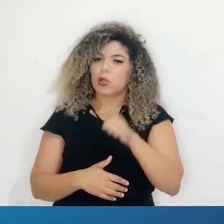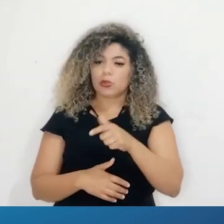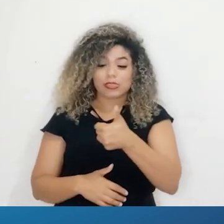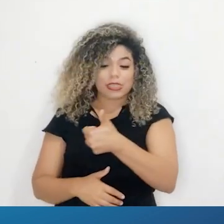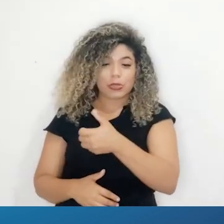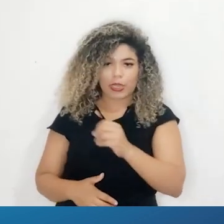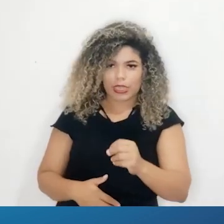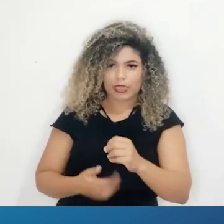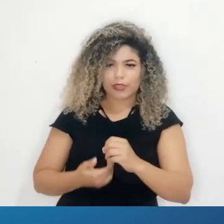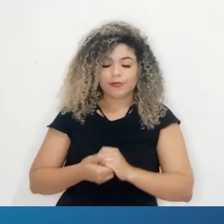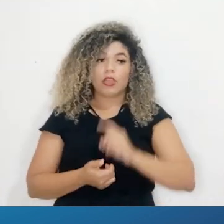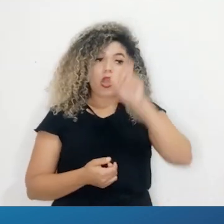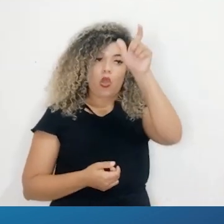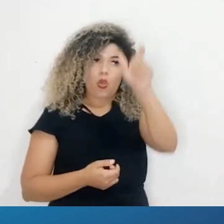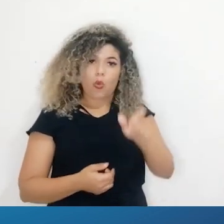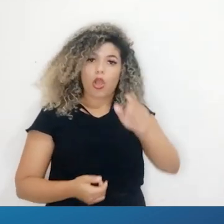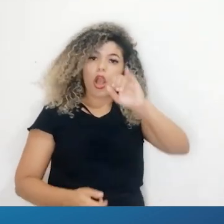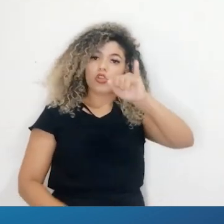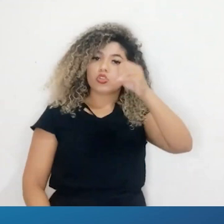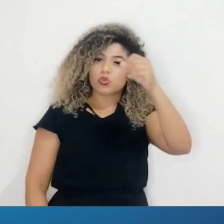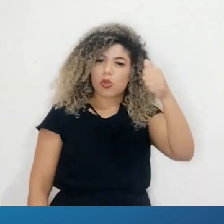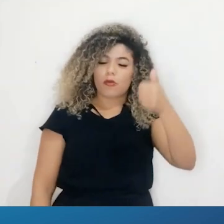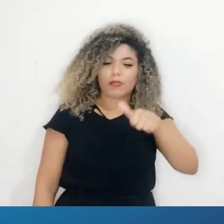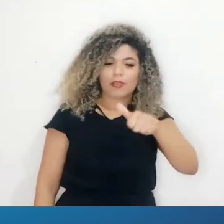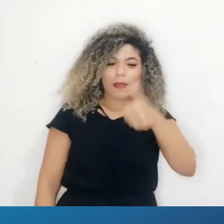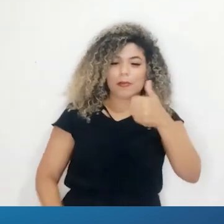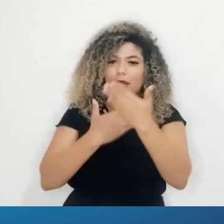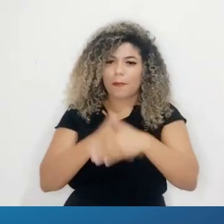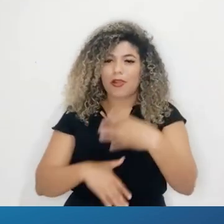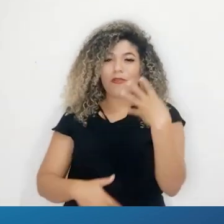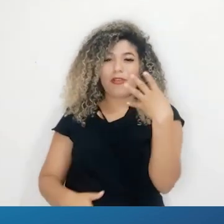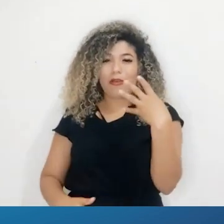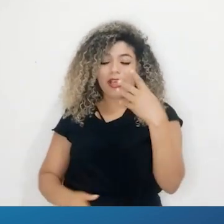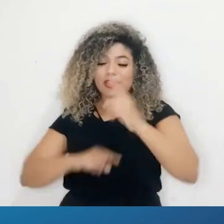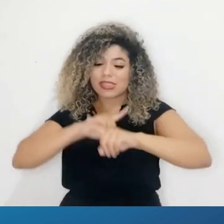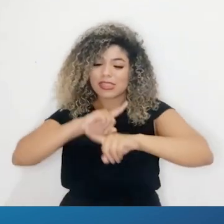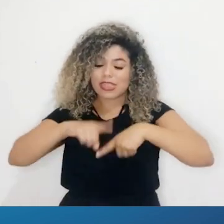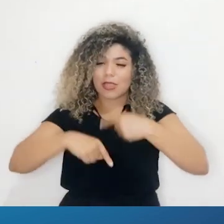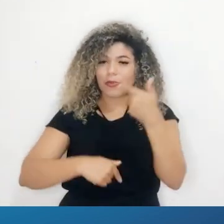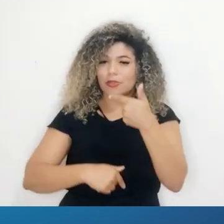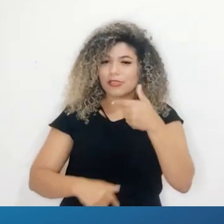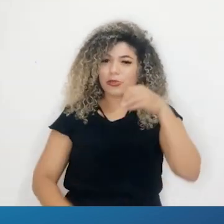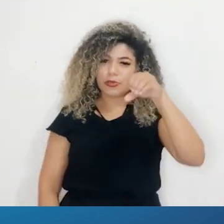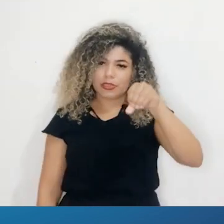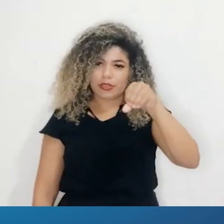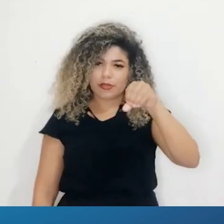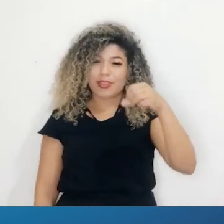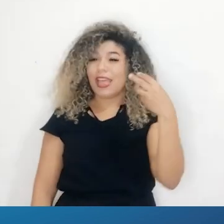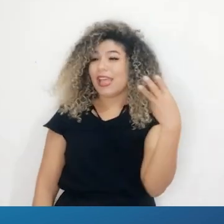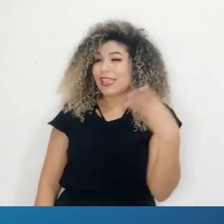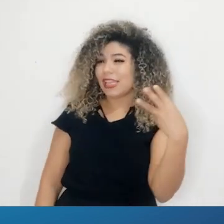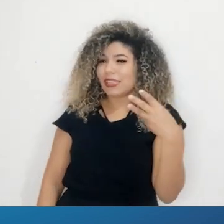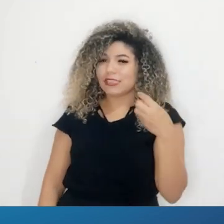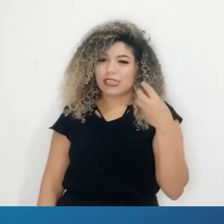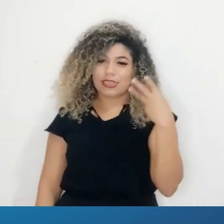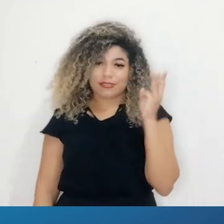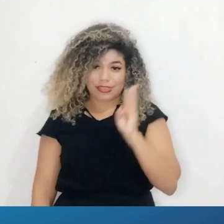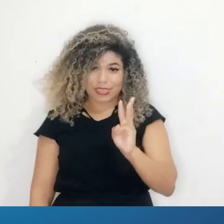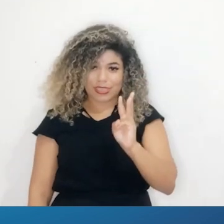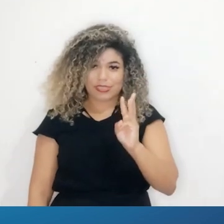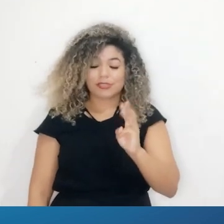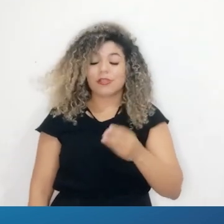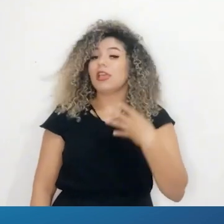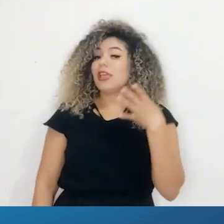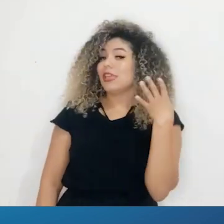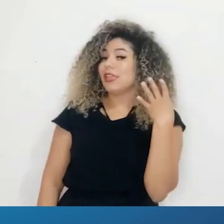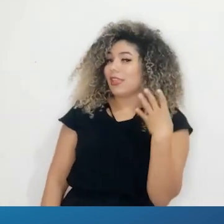um 10 João na primeira prova tirou quatro depois na segunda nove na terceira TRS e na